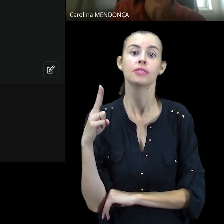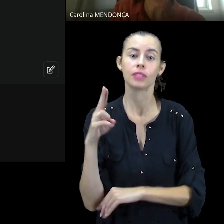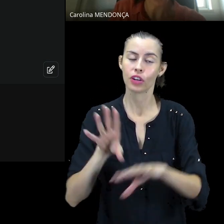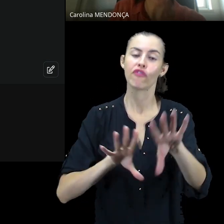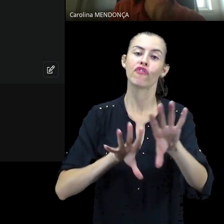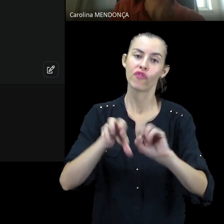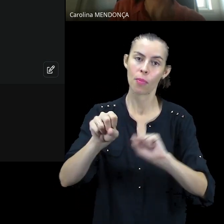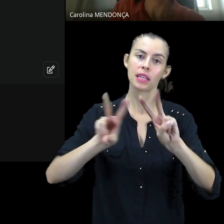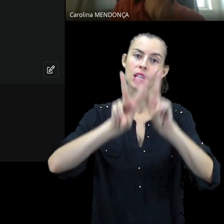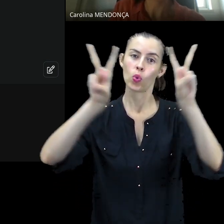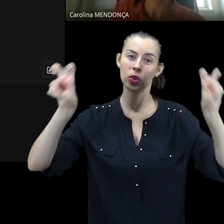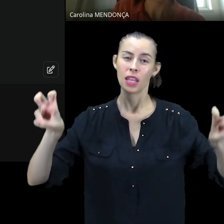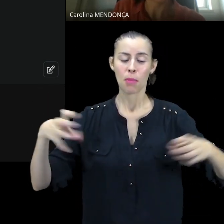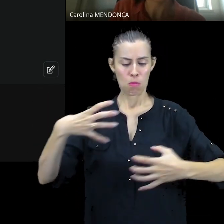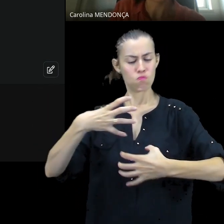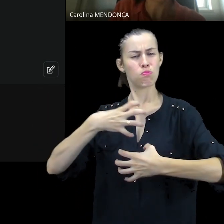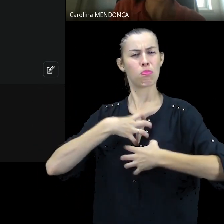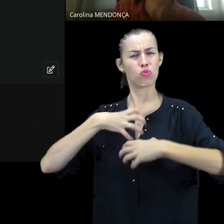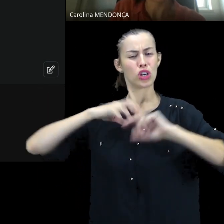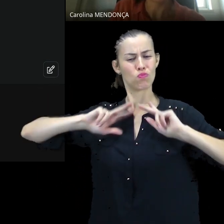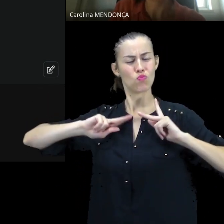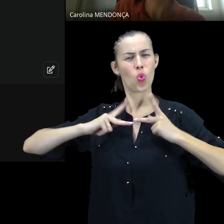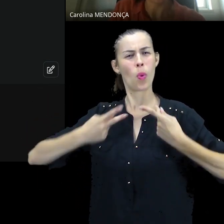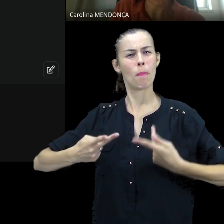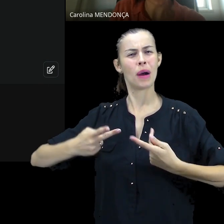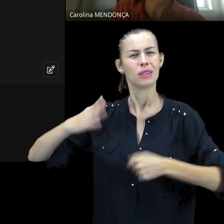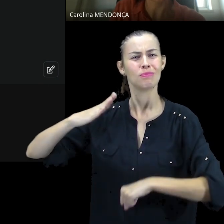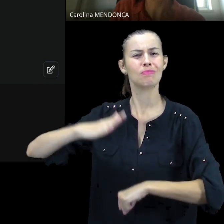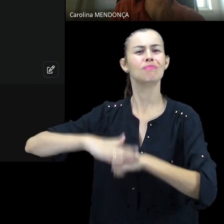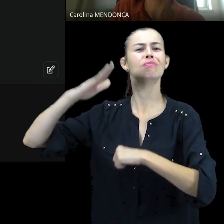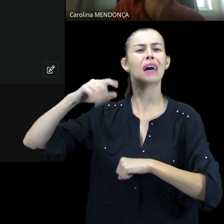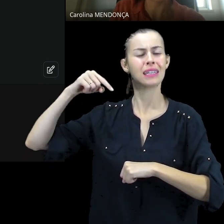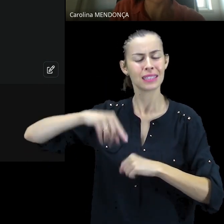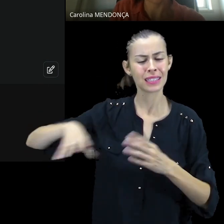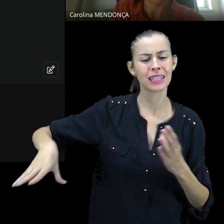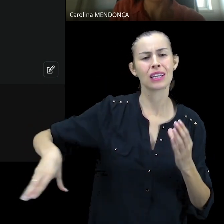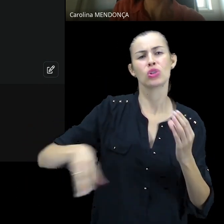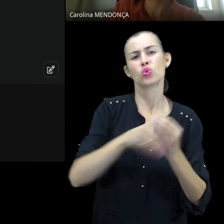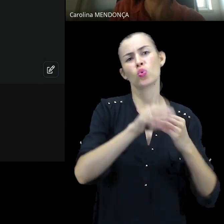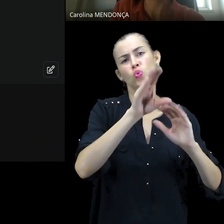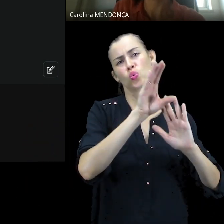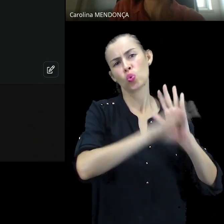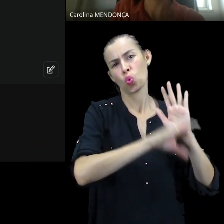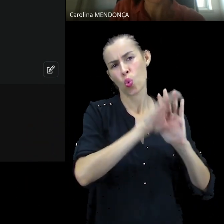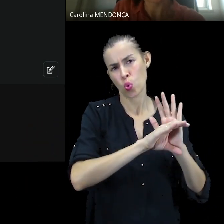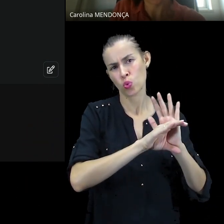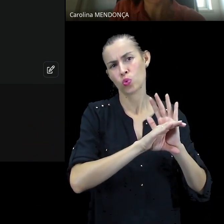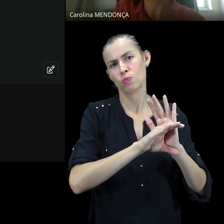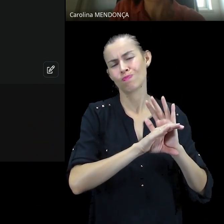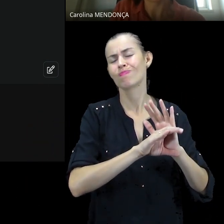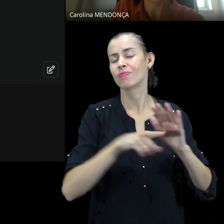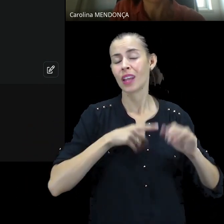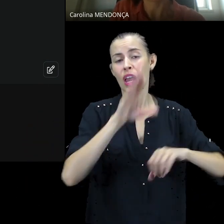necessária, urgente, né, da gente ter essa formação humanista, crítico-reflexiva dentro dos nossos